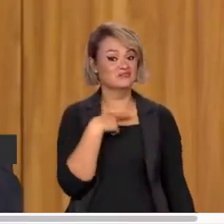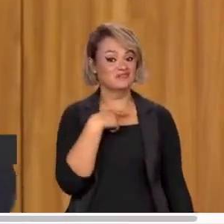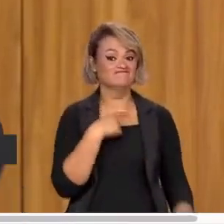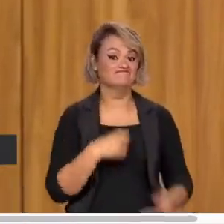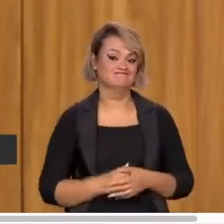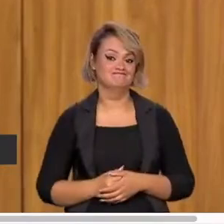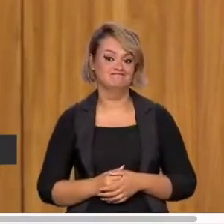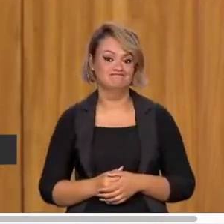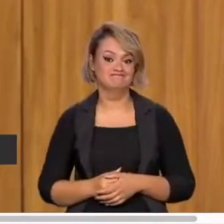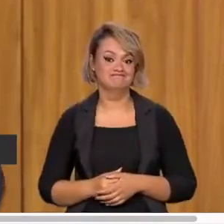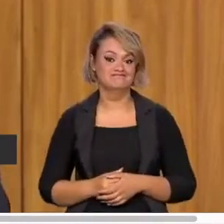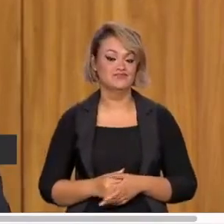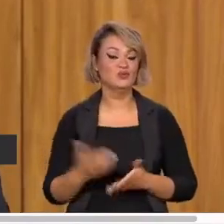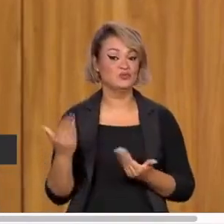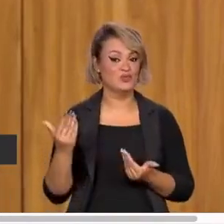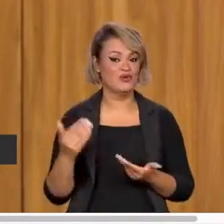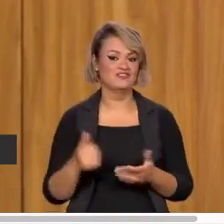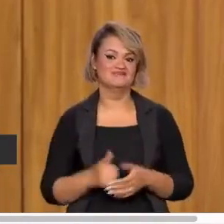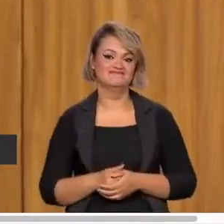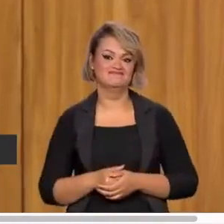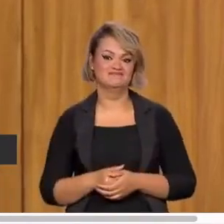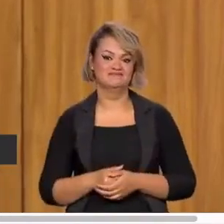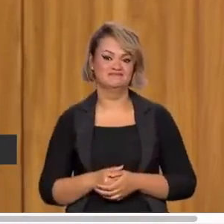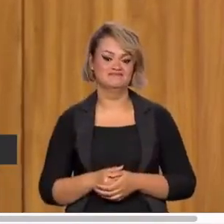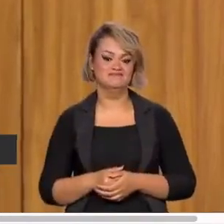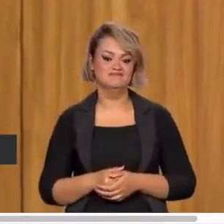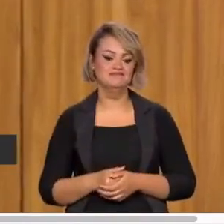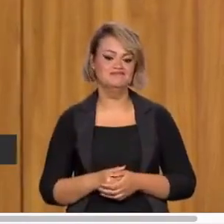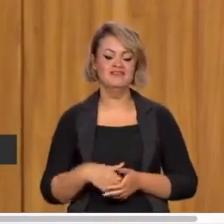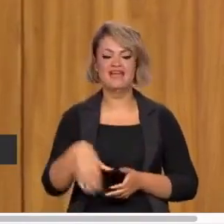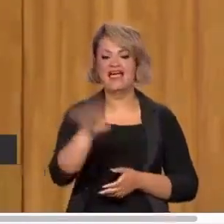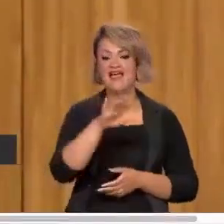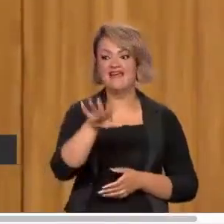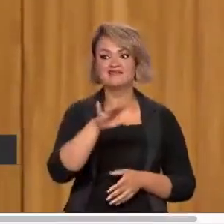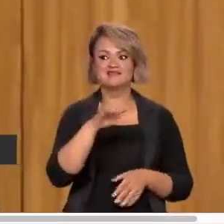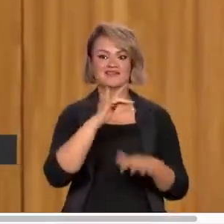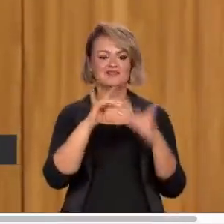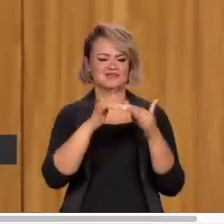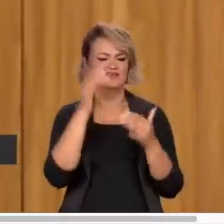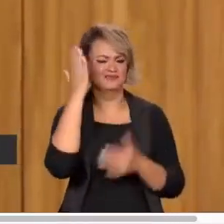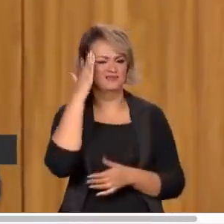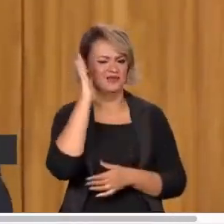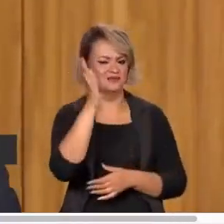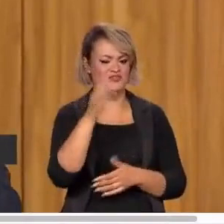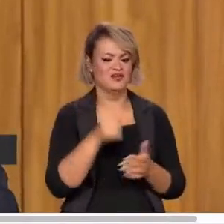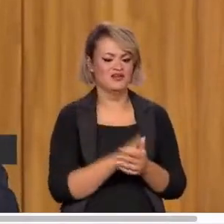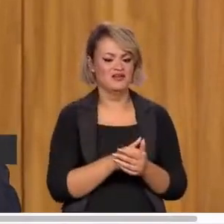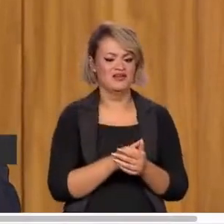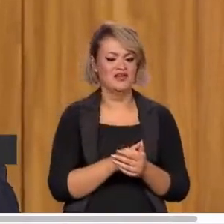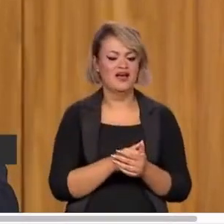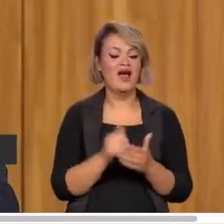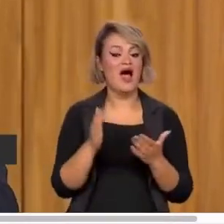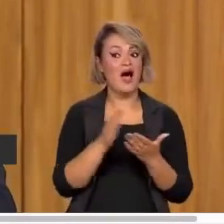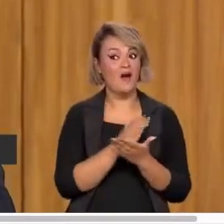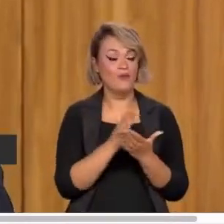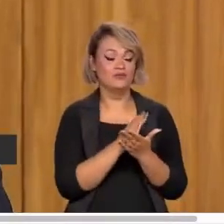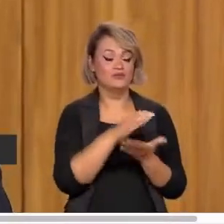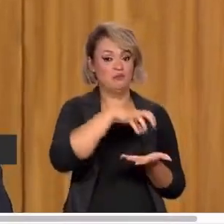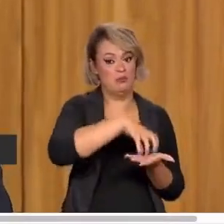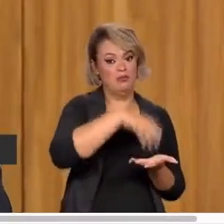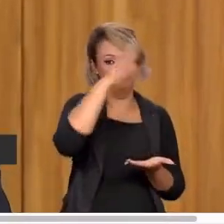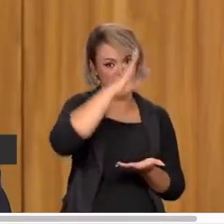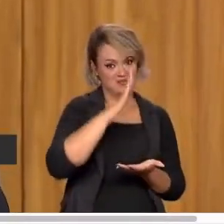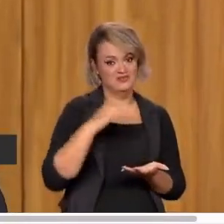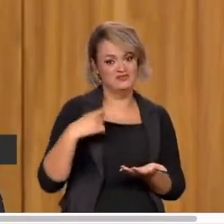Senhores os adolescentes são estas que aí estão algumas sem representante no Brasil